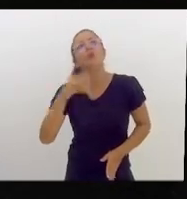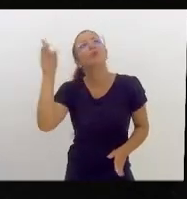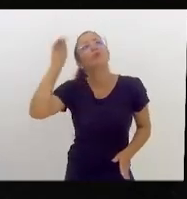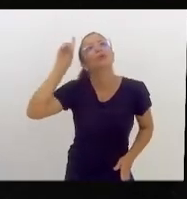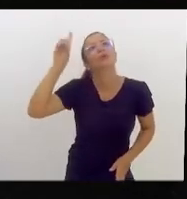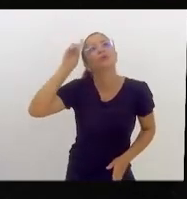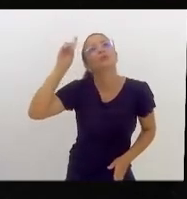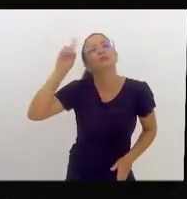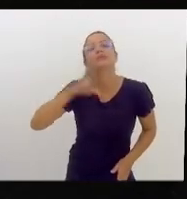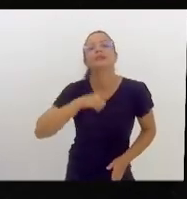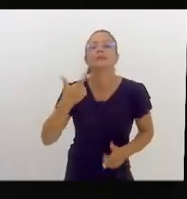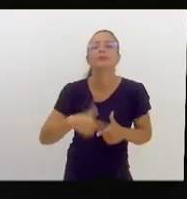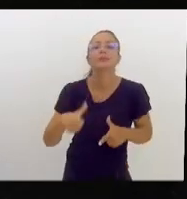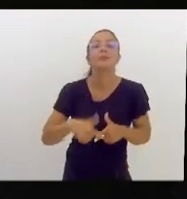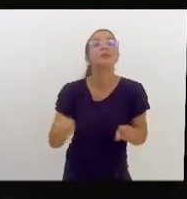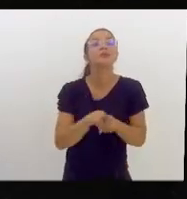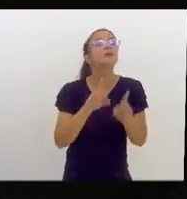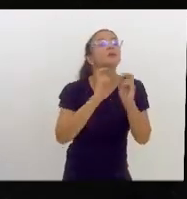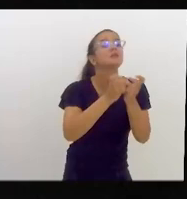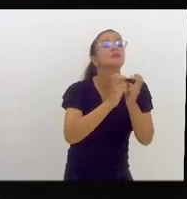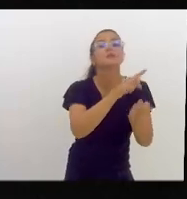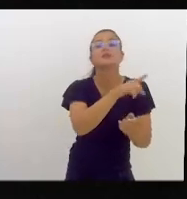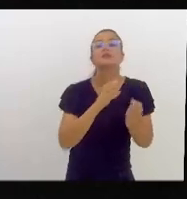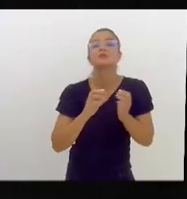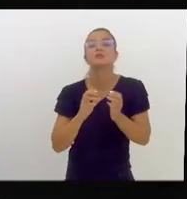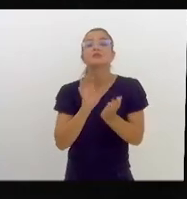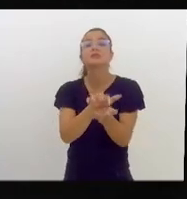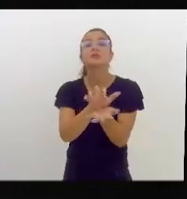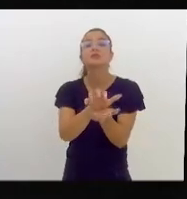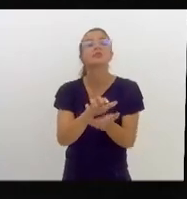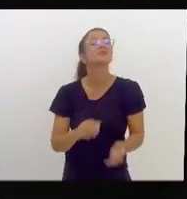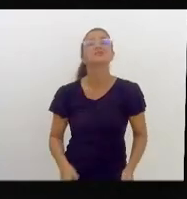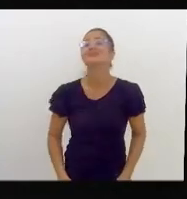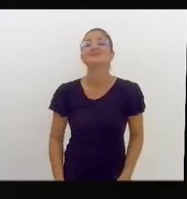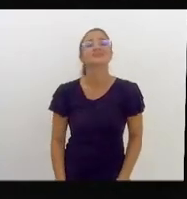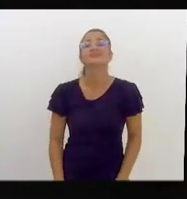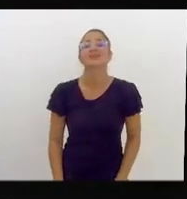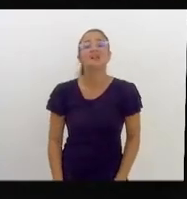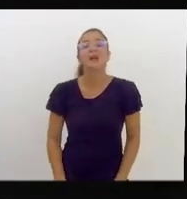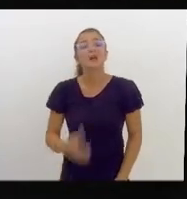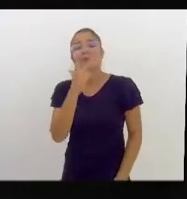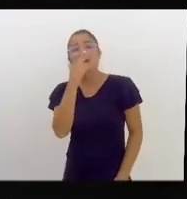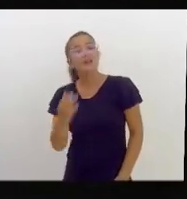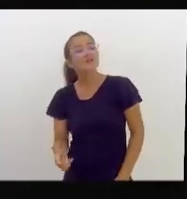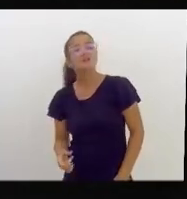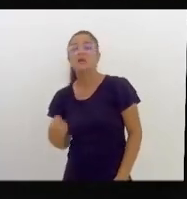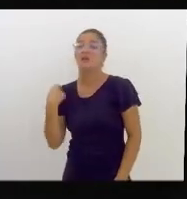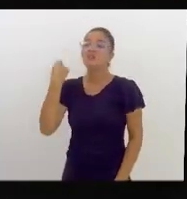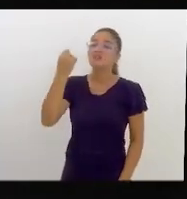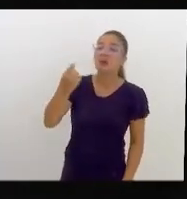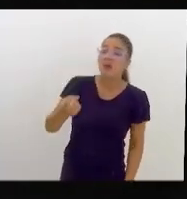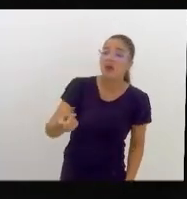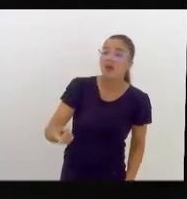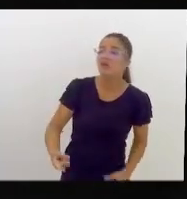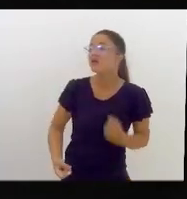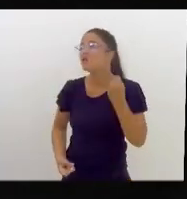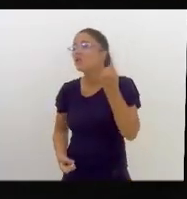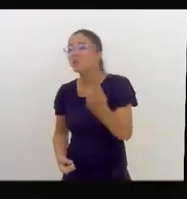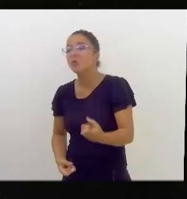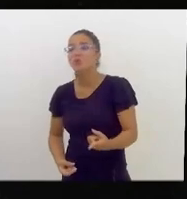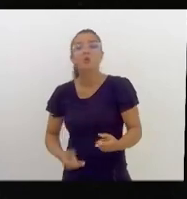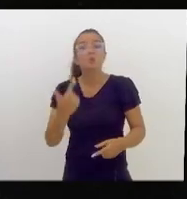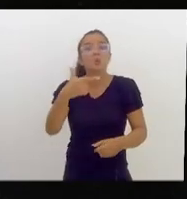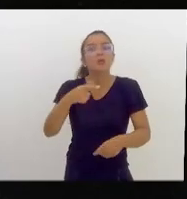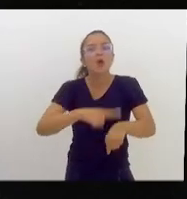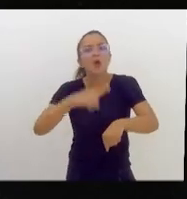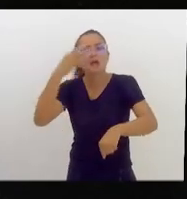Cruz praticamente não existe mais. Eles colocam quando desejam. Não tem mais aquele compromisso de colocar